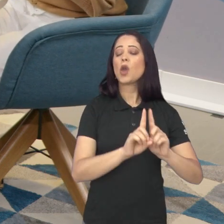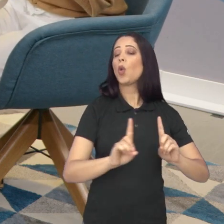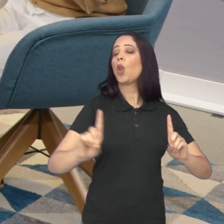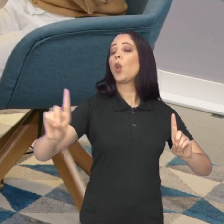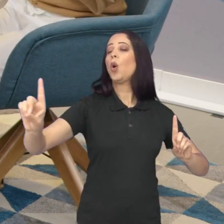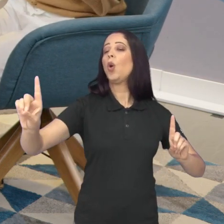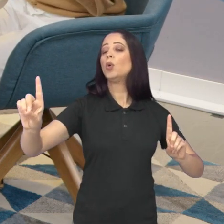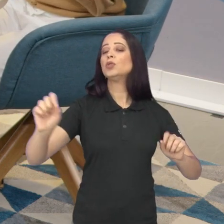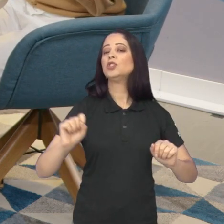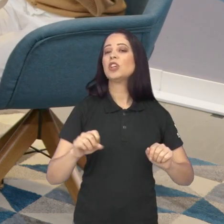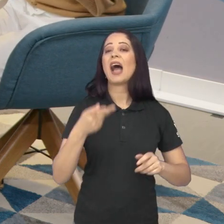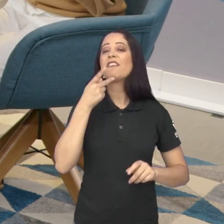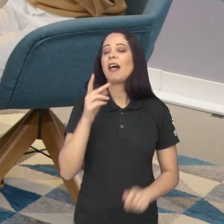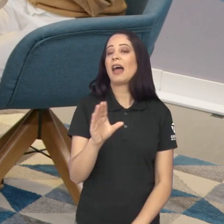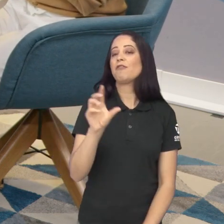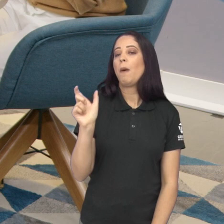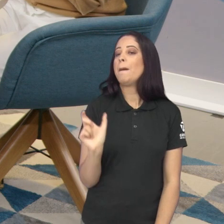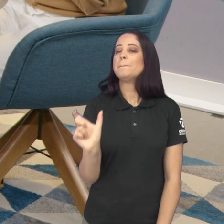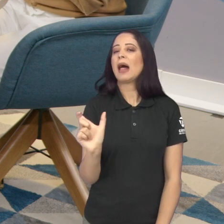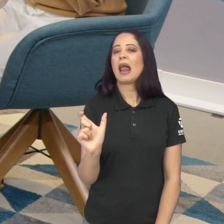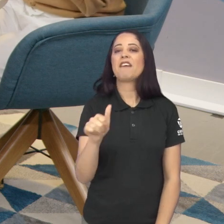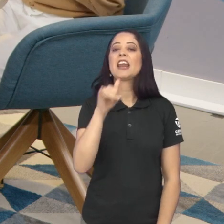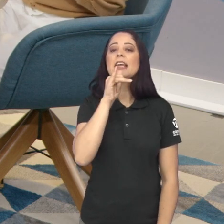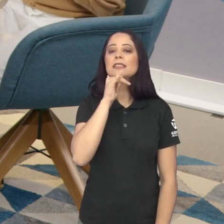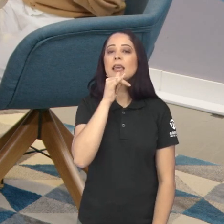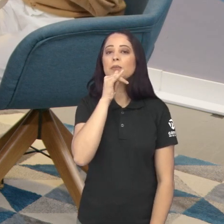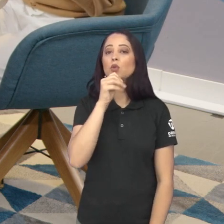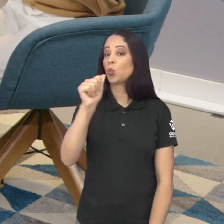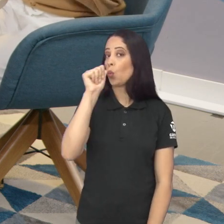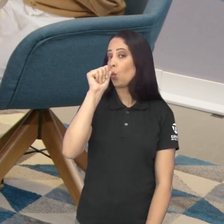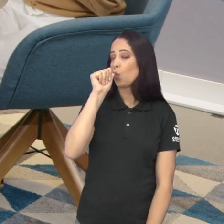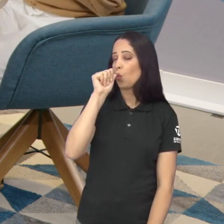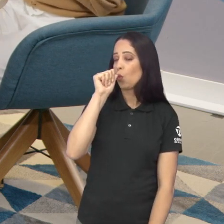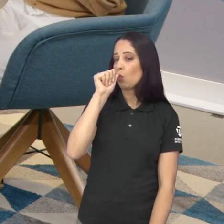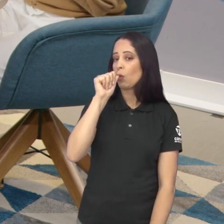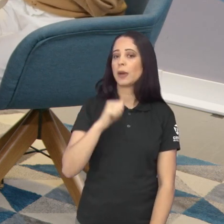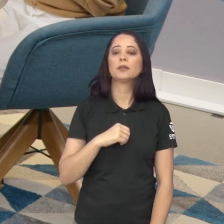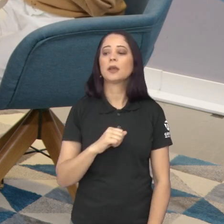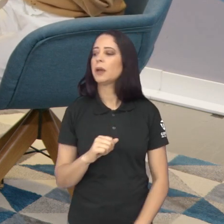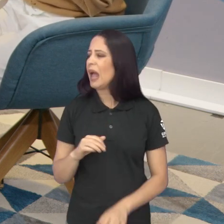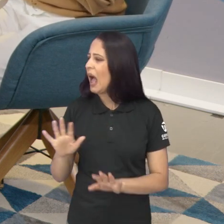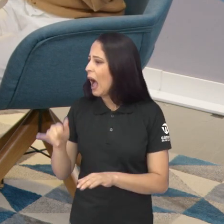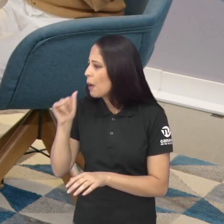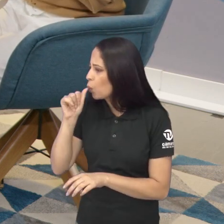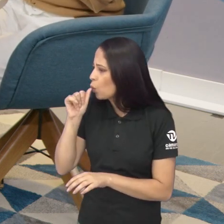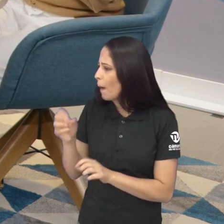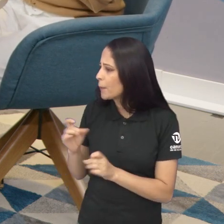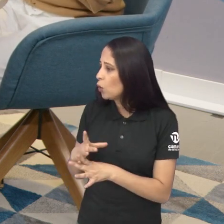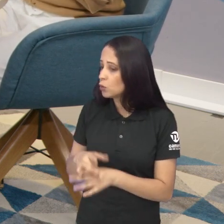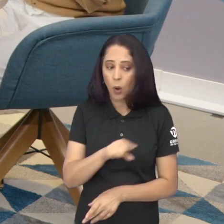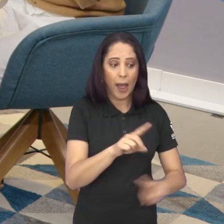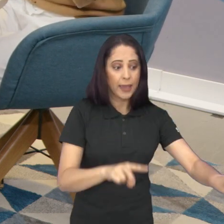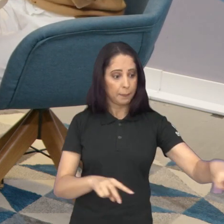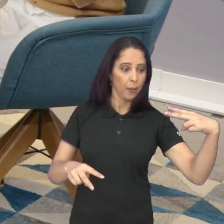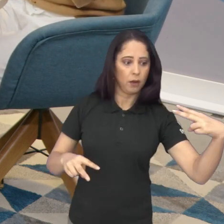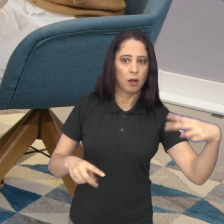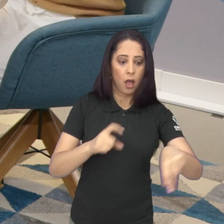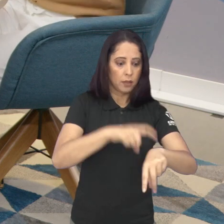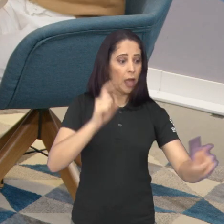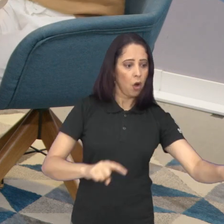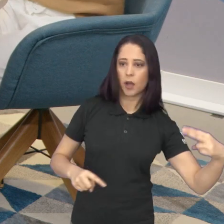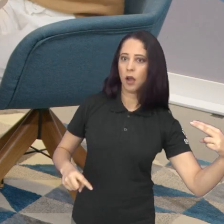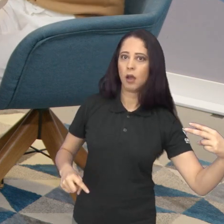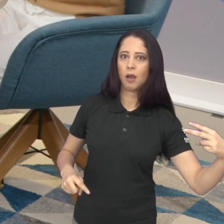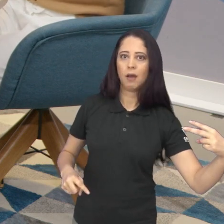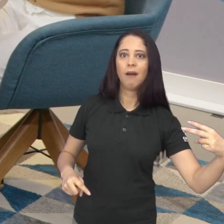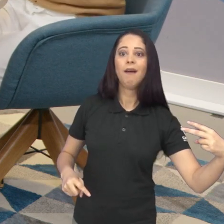distante dele, falava alguma coisa que ele gostasse muito. Então, mamadeira, né, na época. Não, eu, tipo, mamadeira do Henrique já tá pronta? Super em silêncio